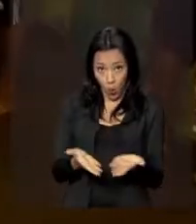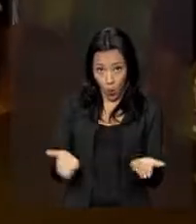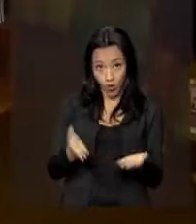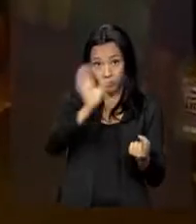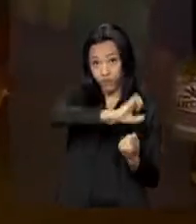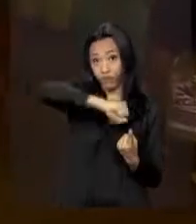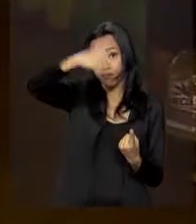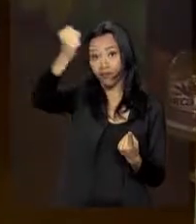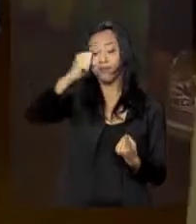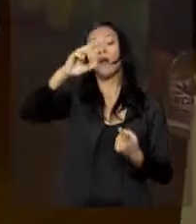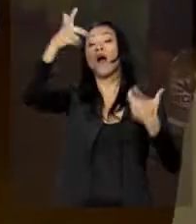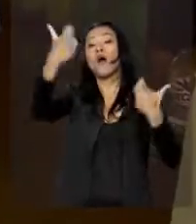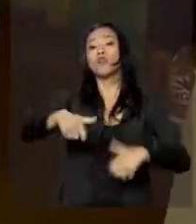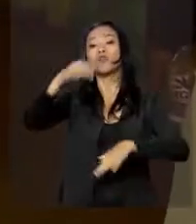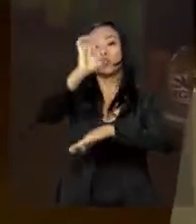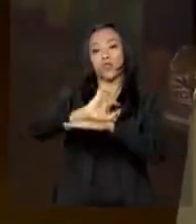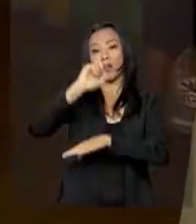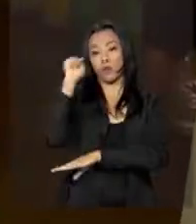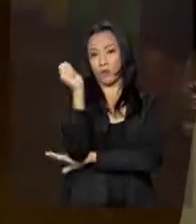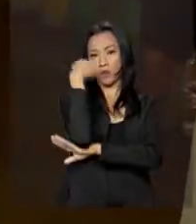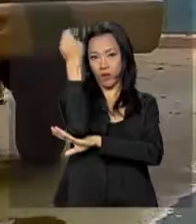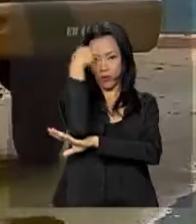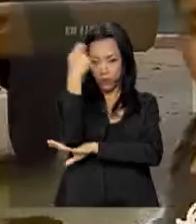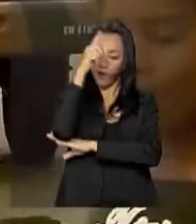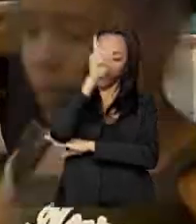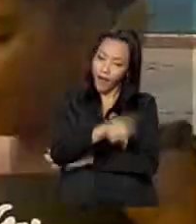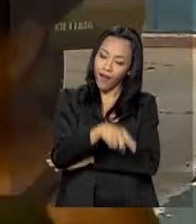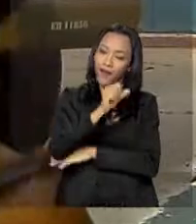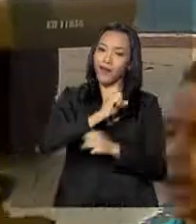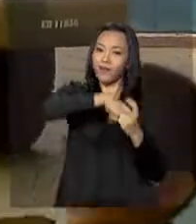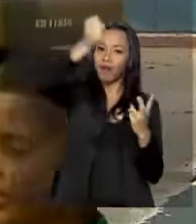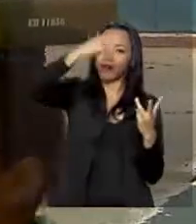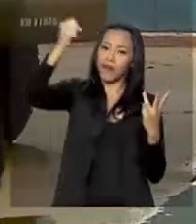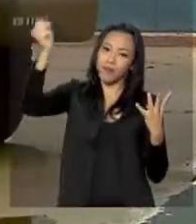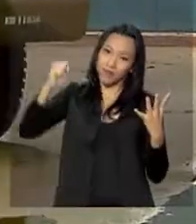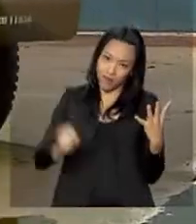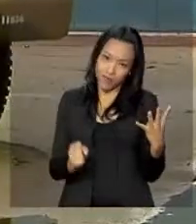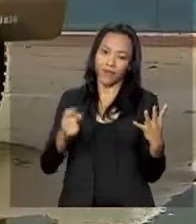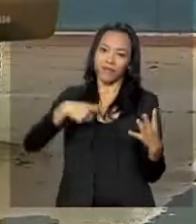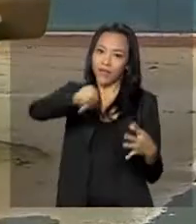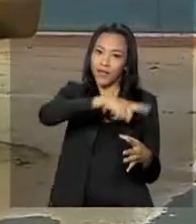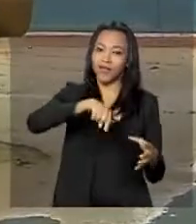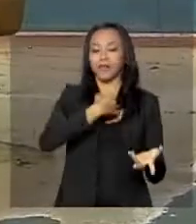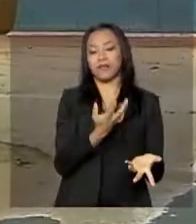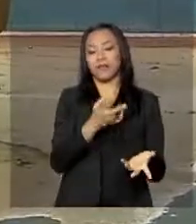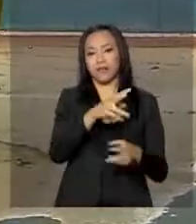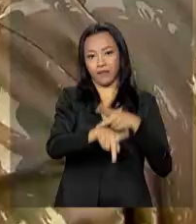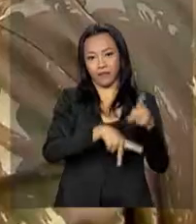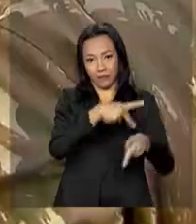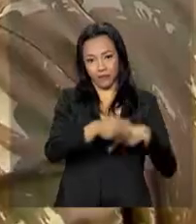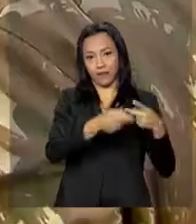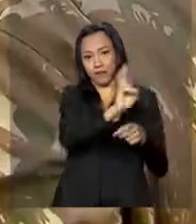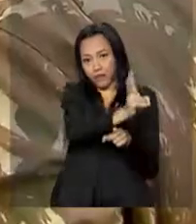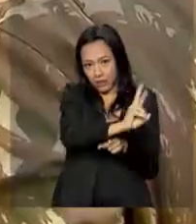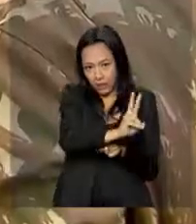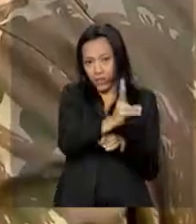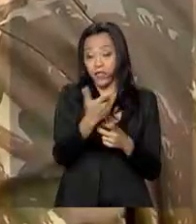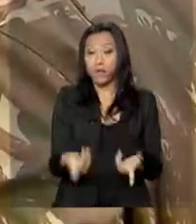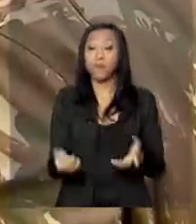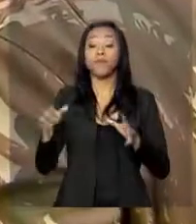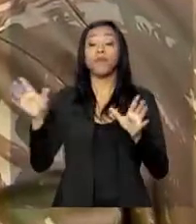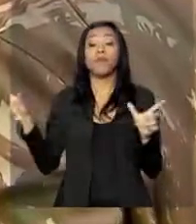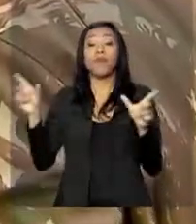canoas no rio grande do sul em mais um processo de interiorização desses imigrantes o avião da força aérea